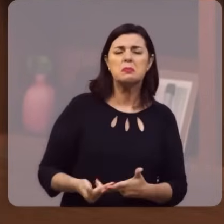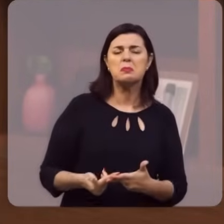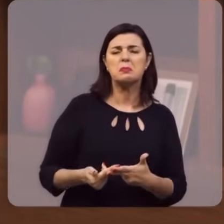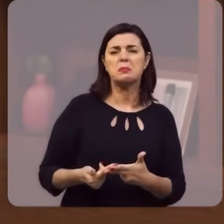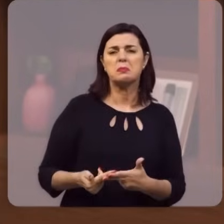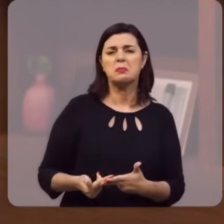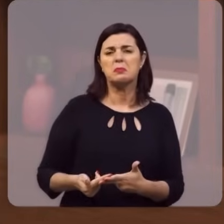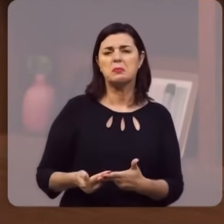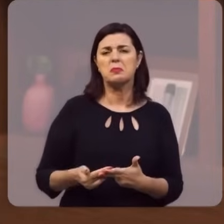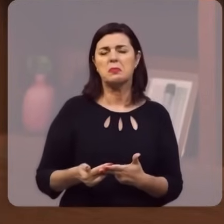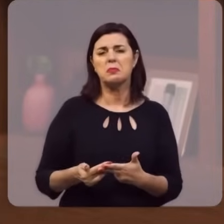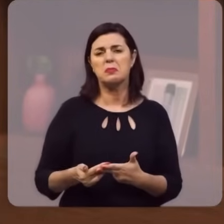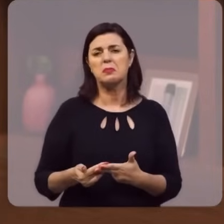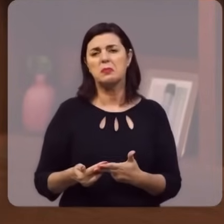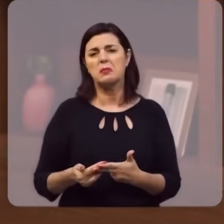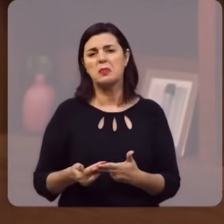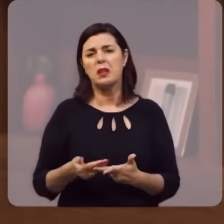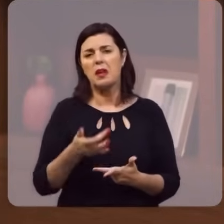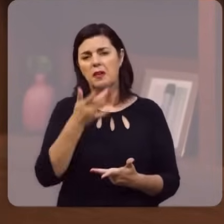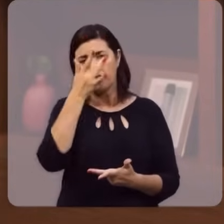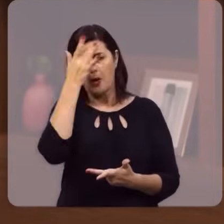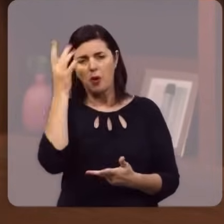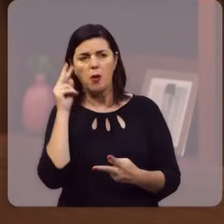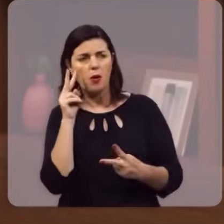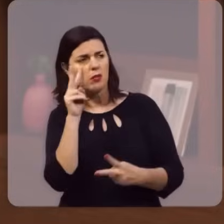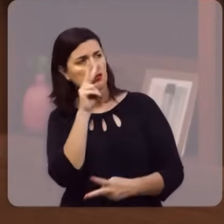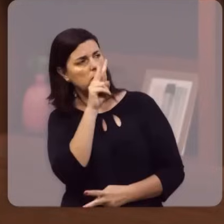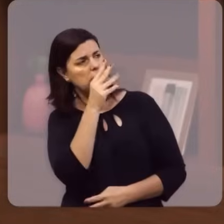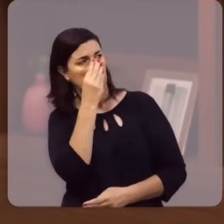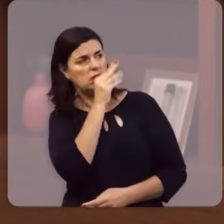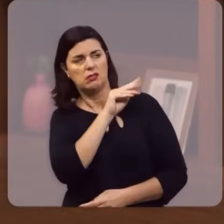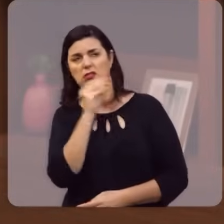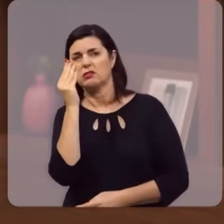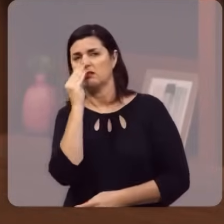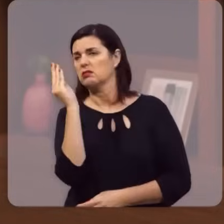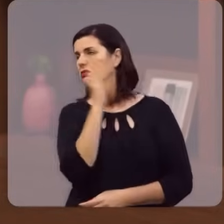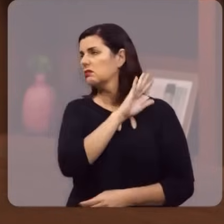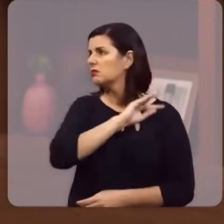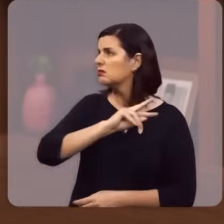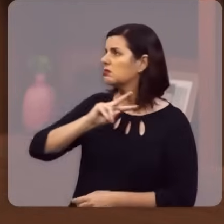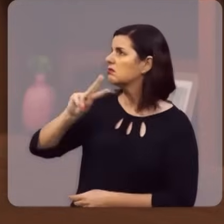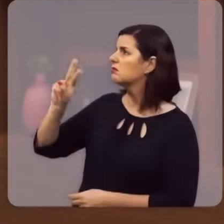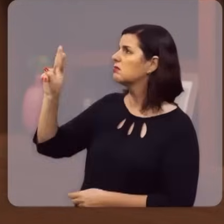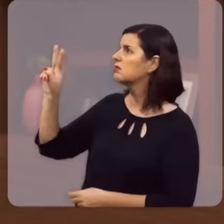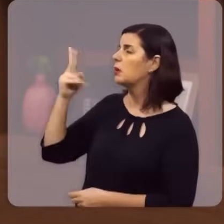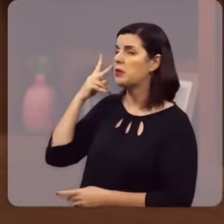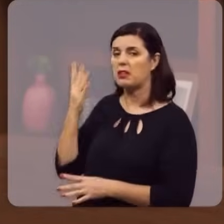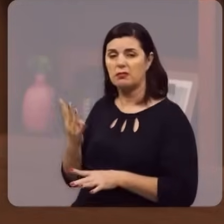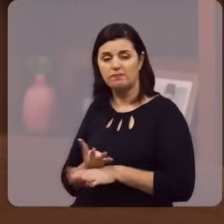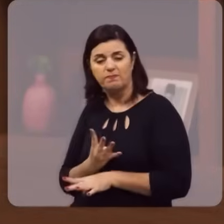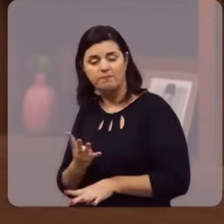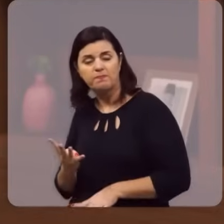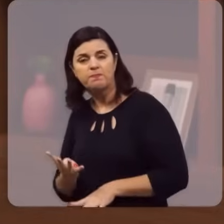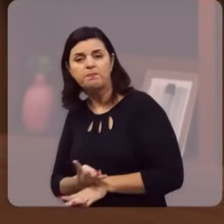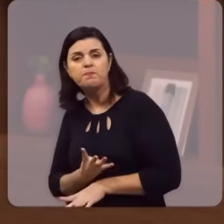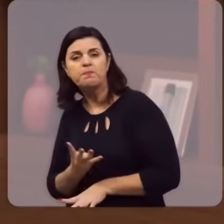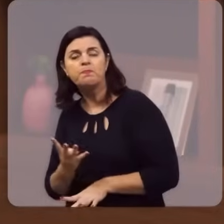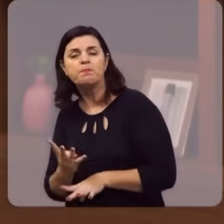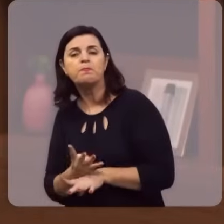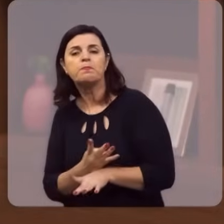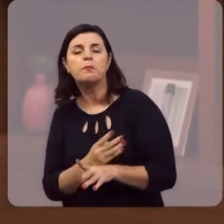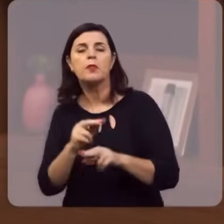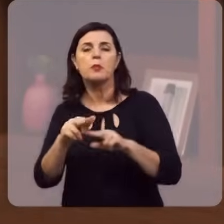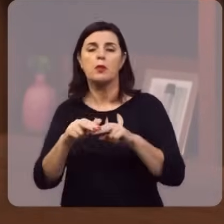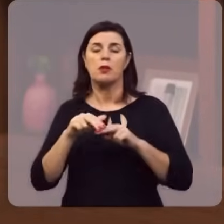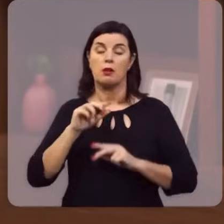dele me amava a cabeça e voltava os olhos para longe dele tamanha agonia que ele sofreu na cruz do